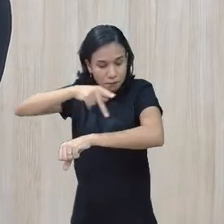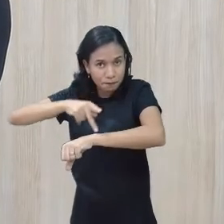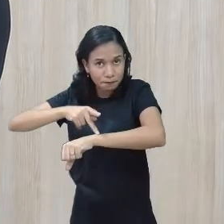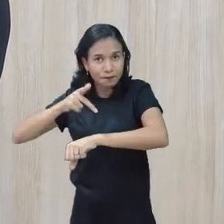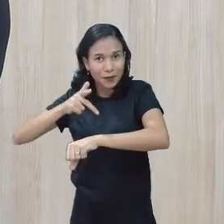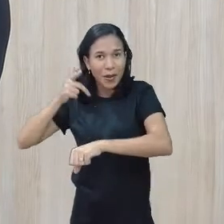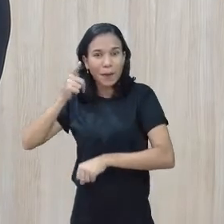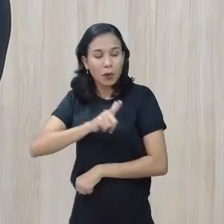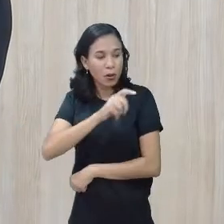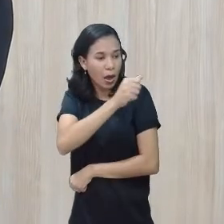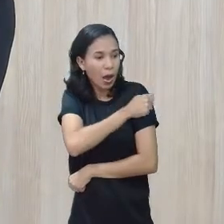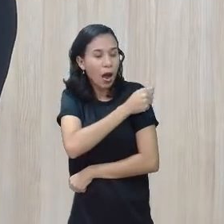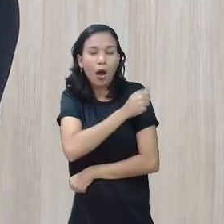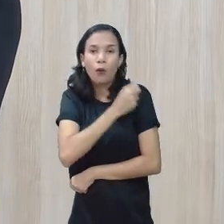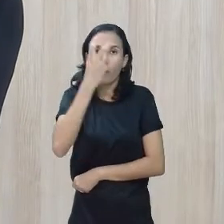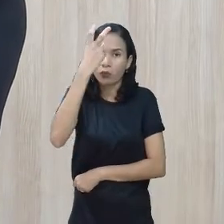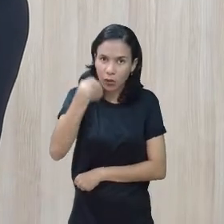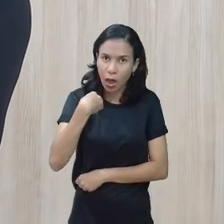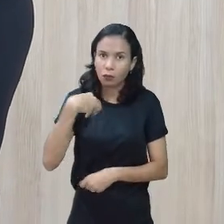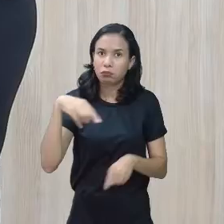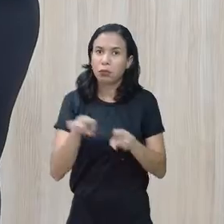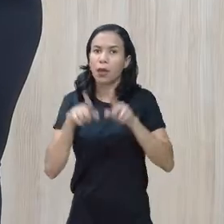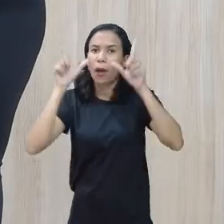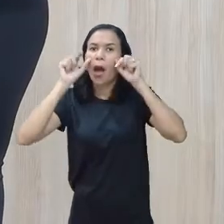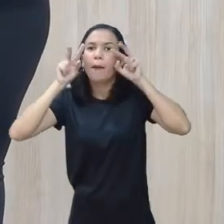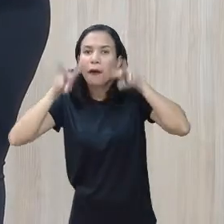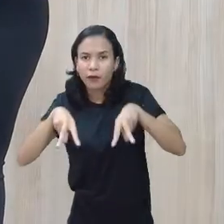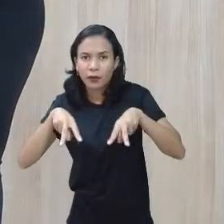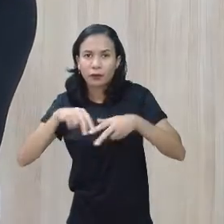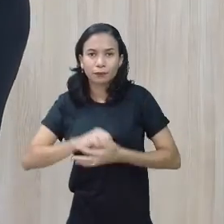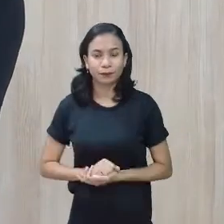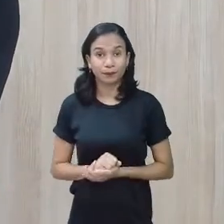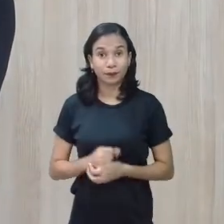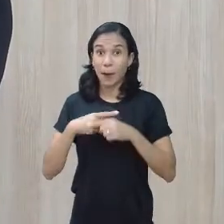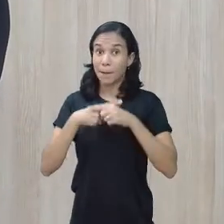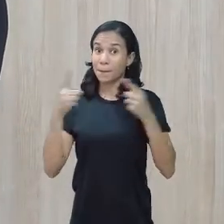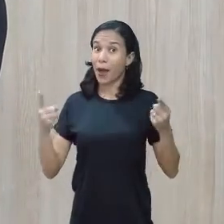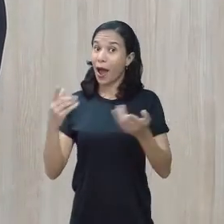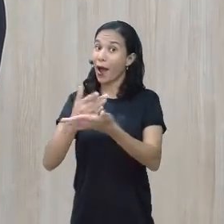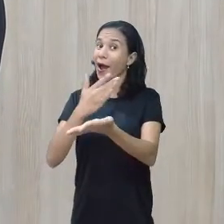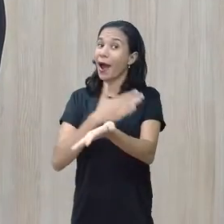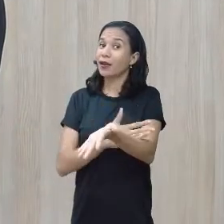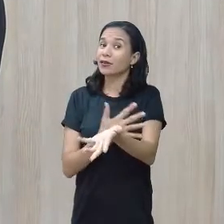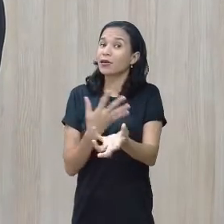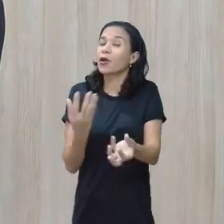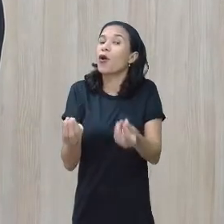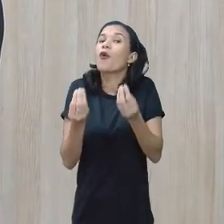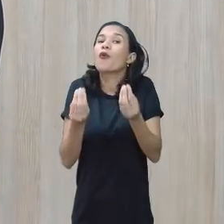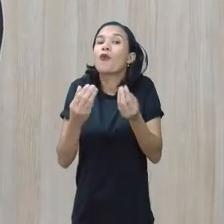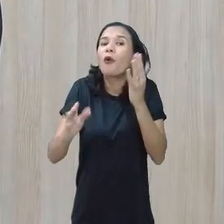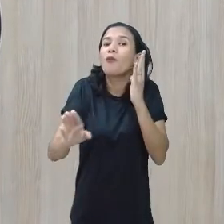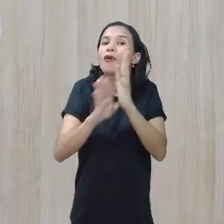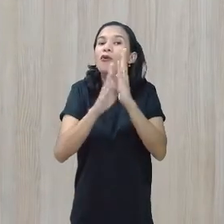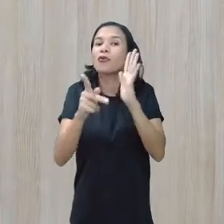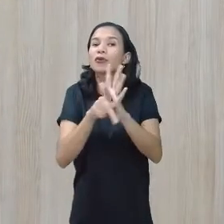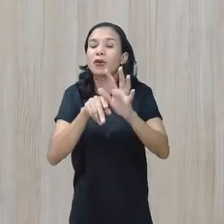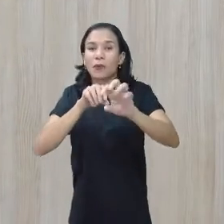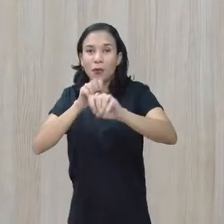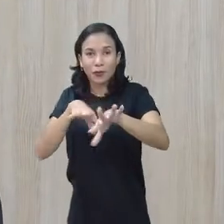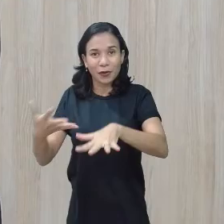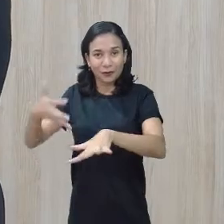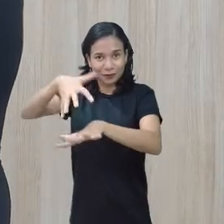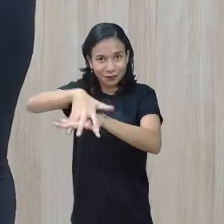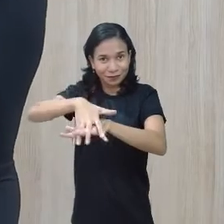para o estudante cego e com baixa visão. Mas antes, onde você pode encontrar a educação